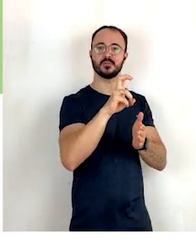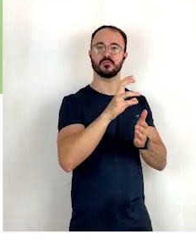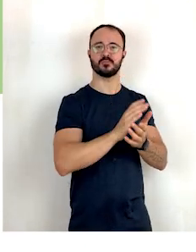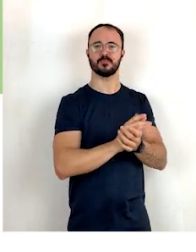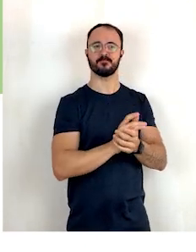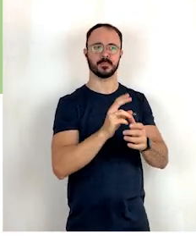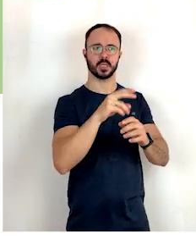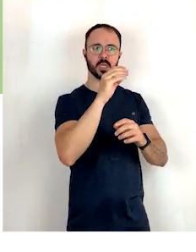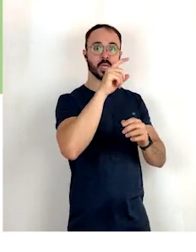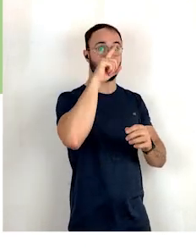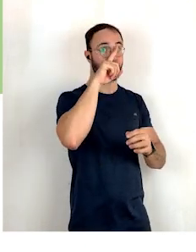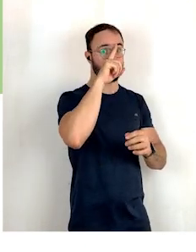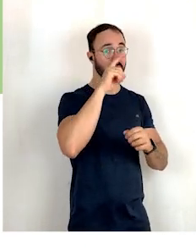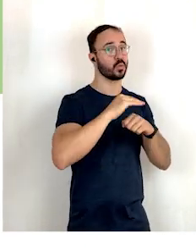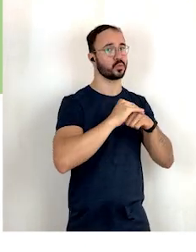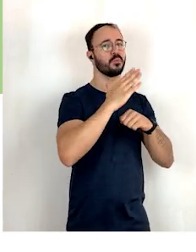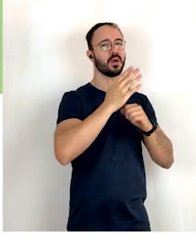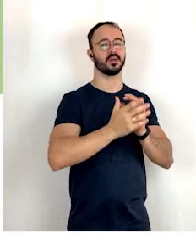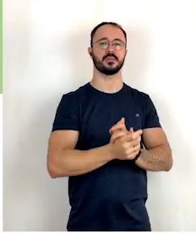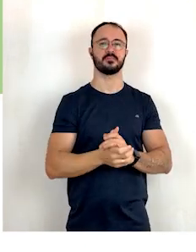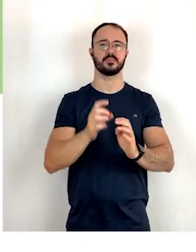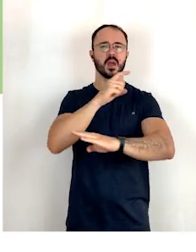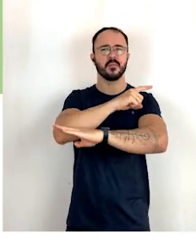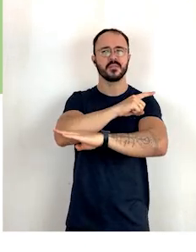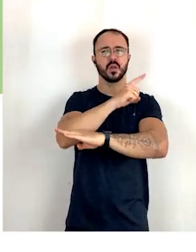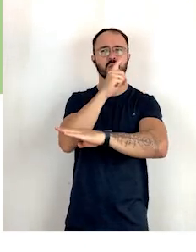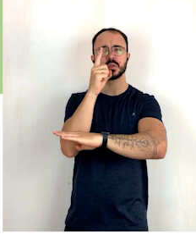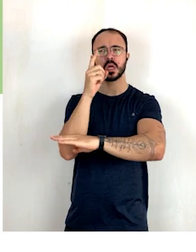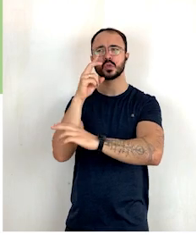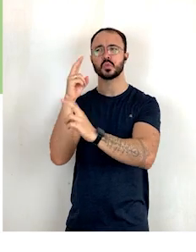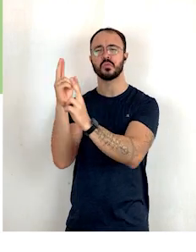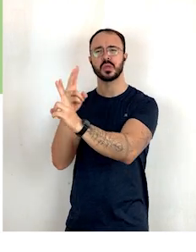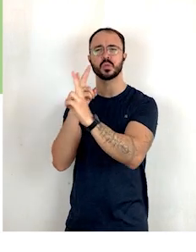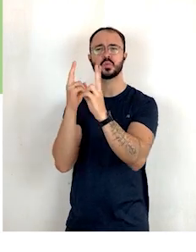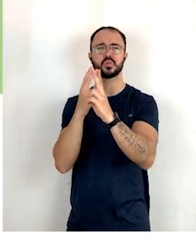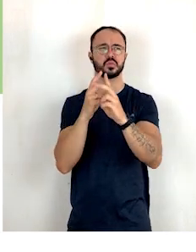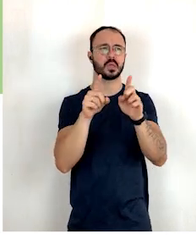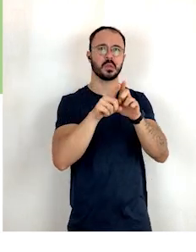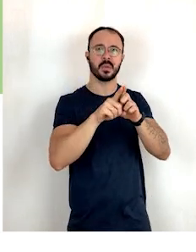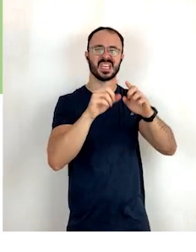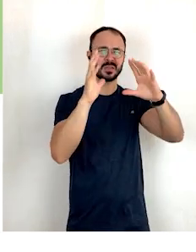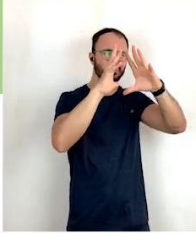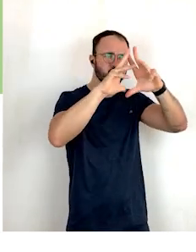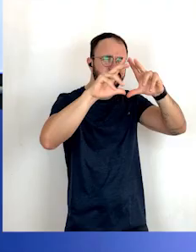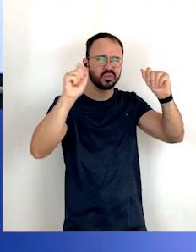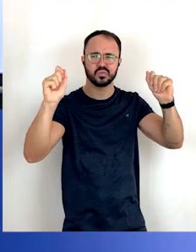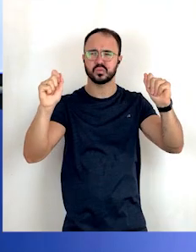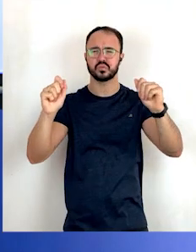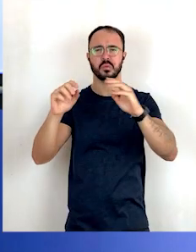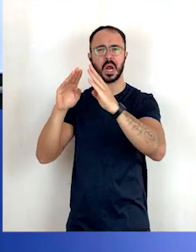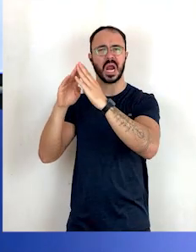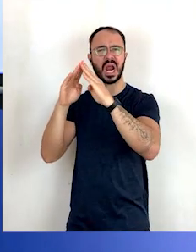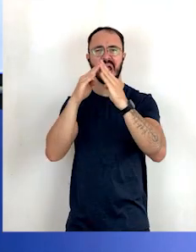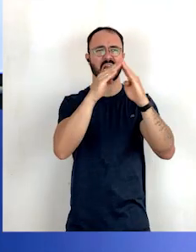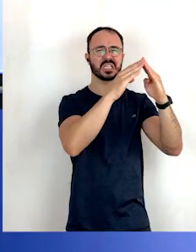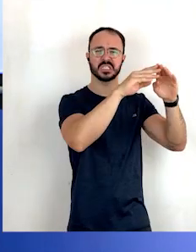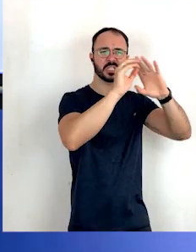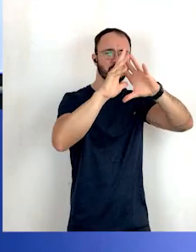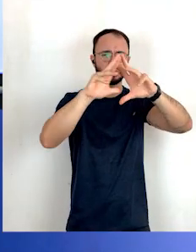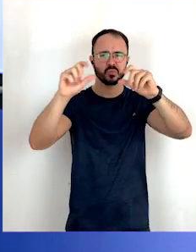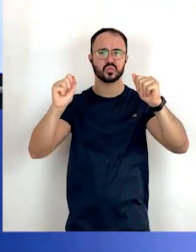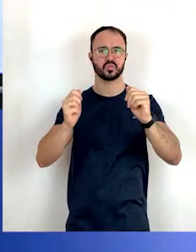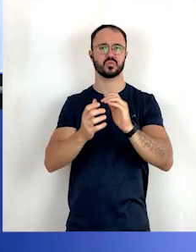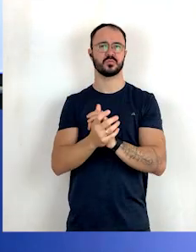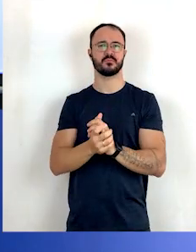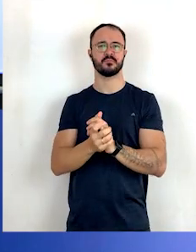dos ventos e o poder de destruição, ou seja, quantos quilômetros por hora esses ventos estão girando? Qual é o poder de